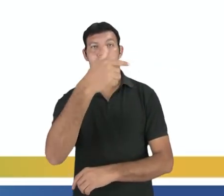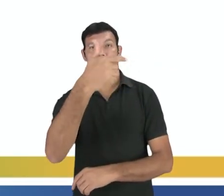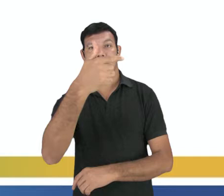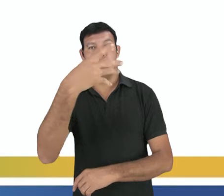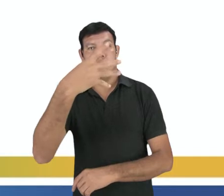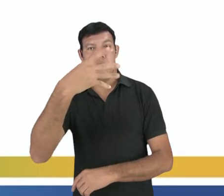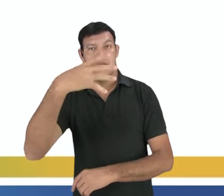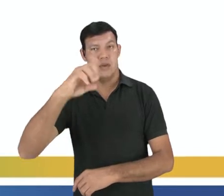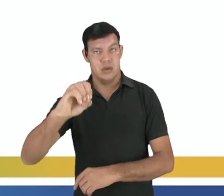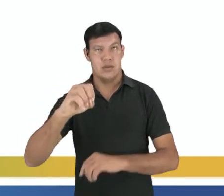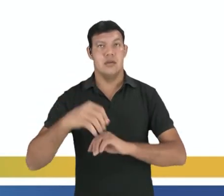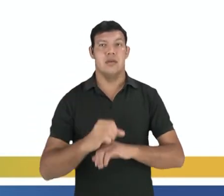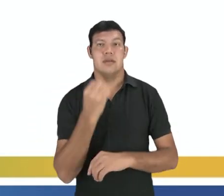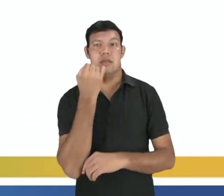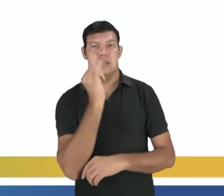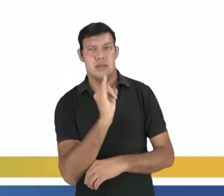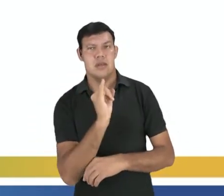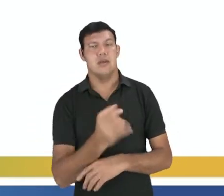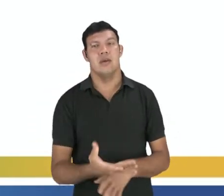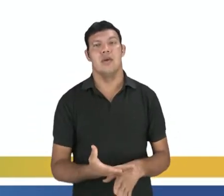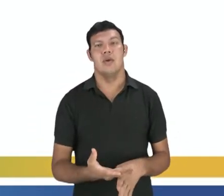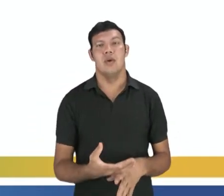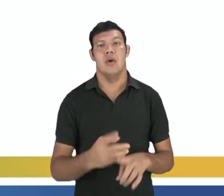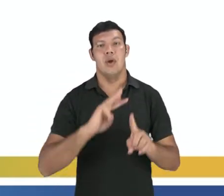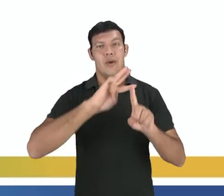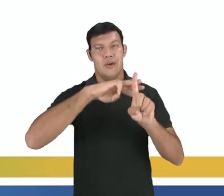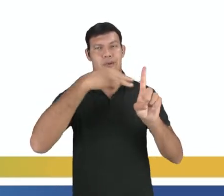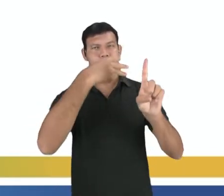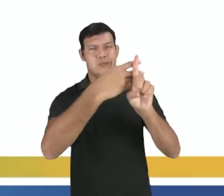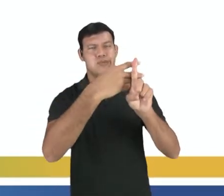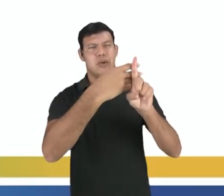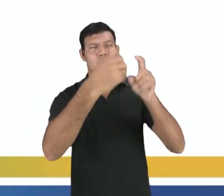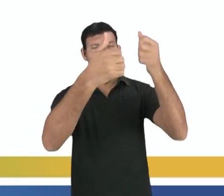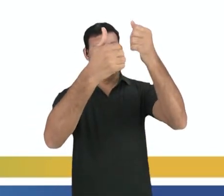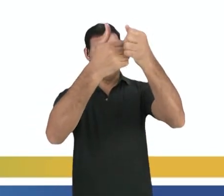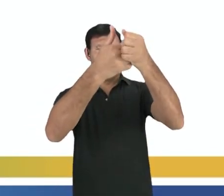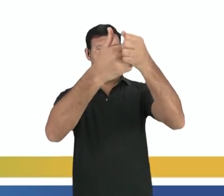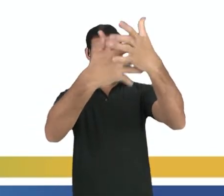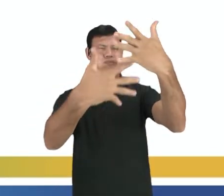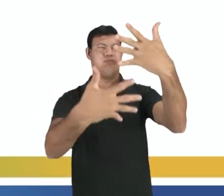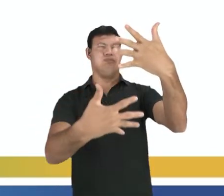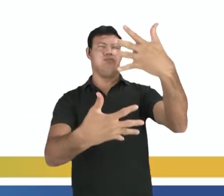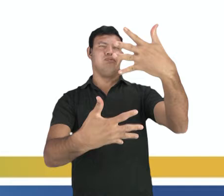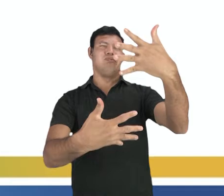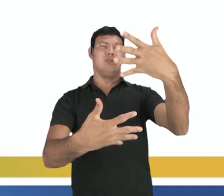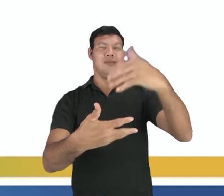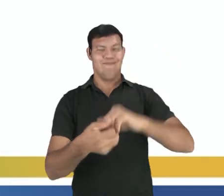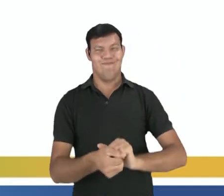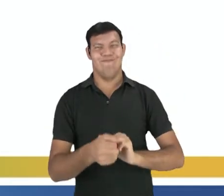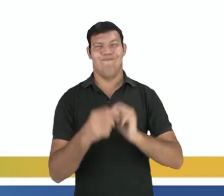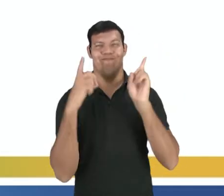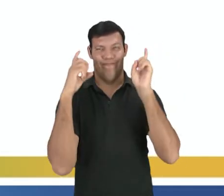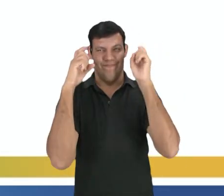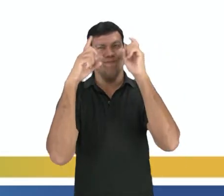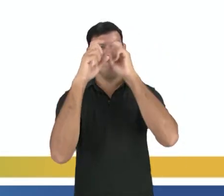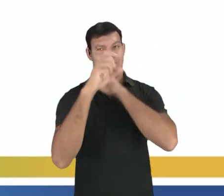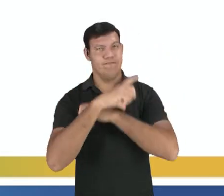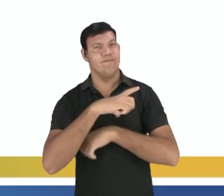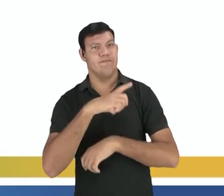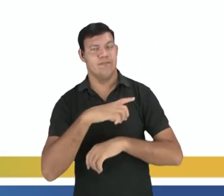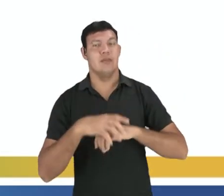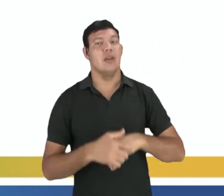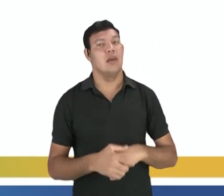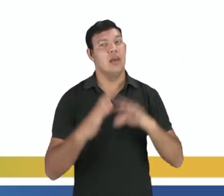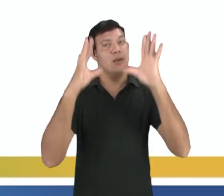fazer os múltiplos desses números, como eles são números muito grandes, daria muito trabalho. Então, eu optei pela decomposição em